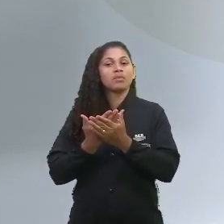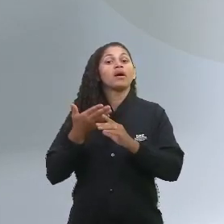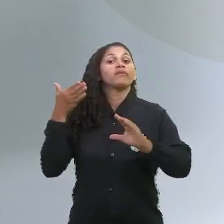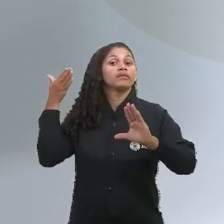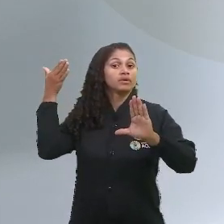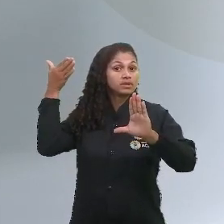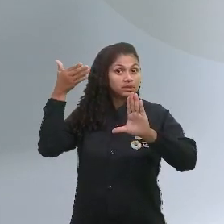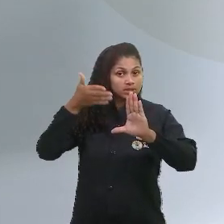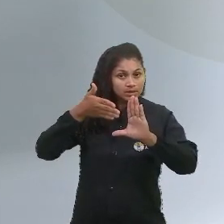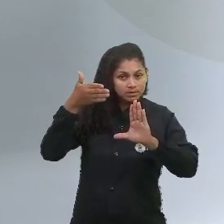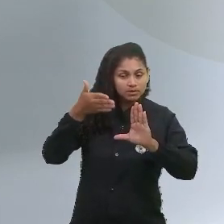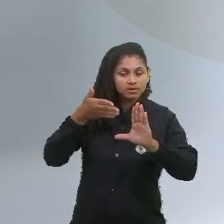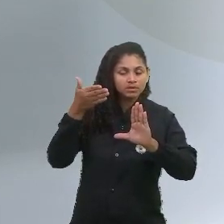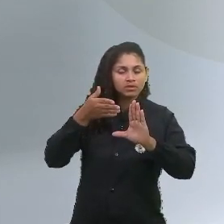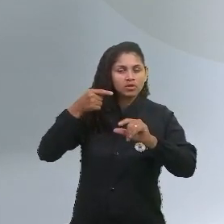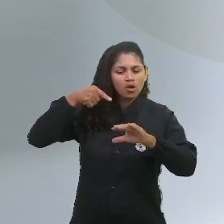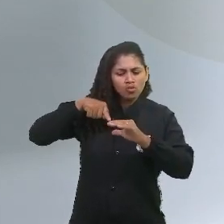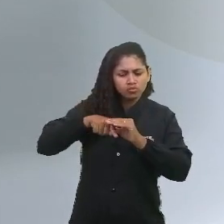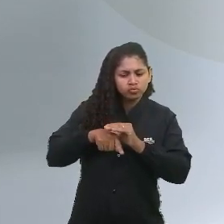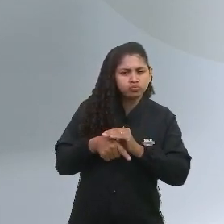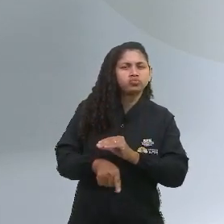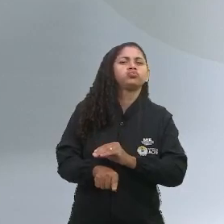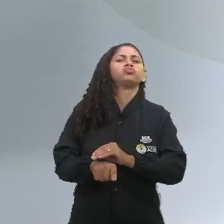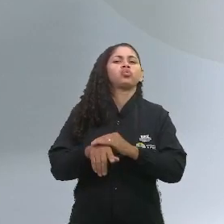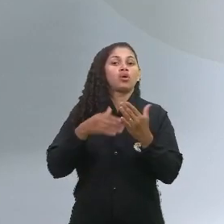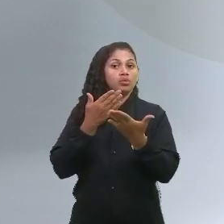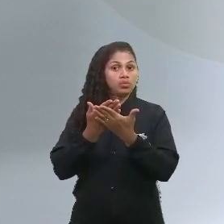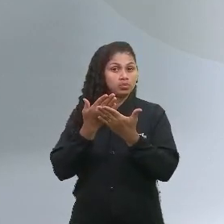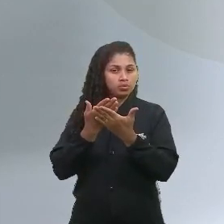para a retomada e aprofundamento desse